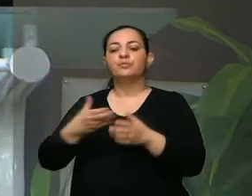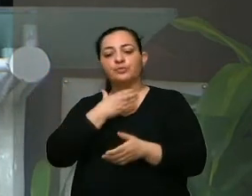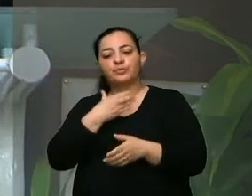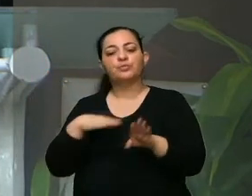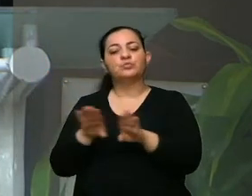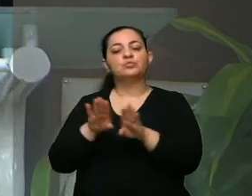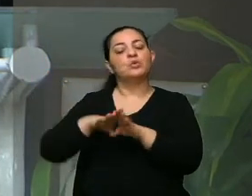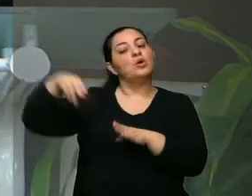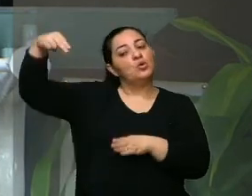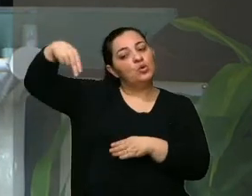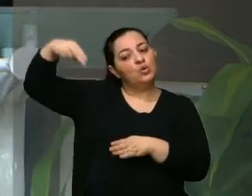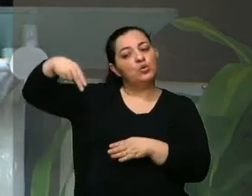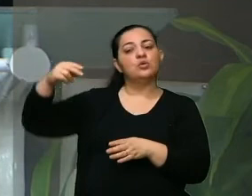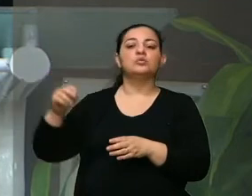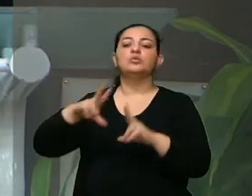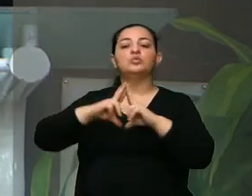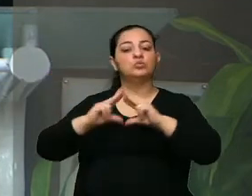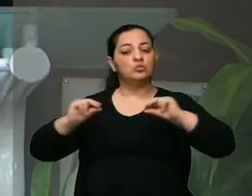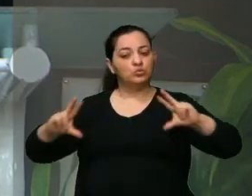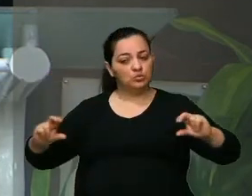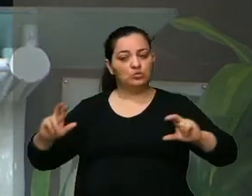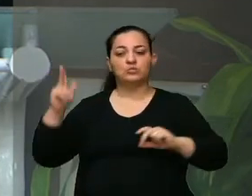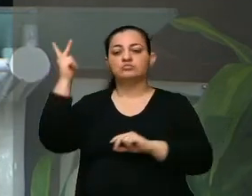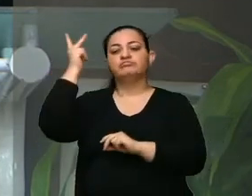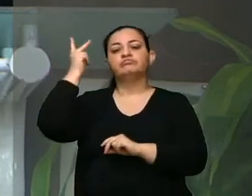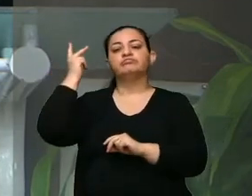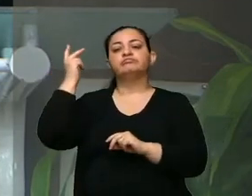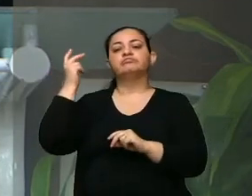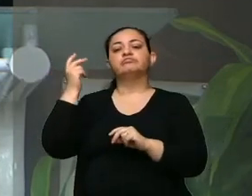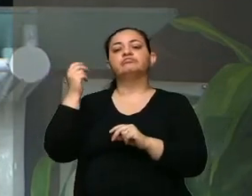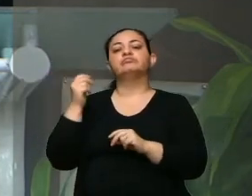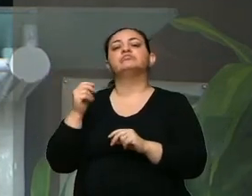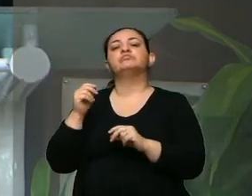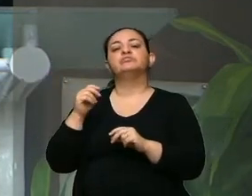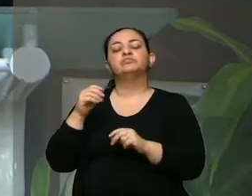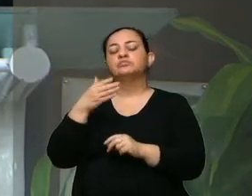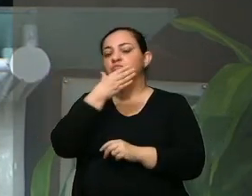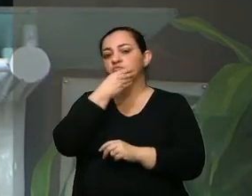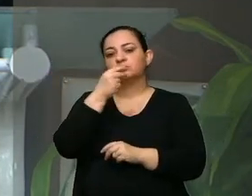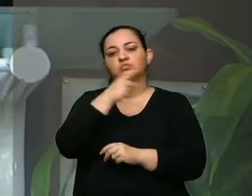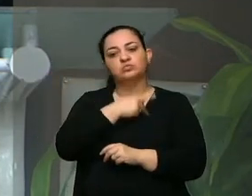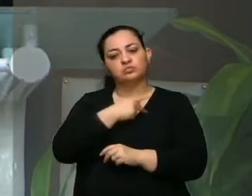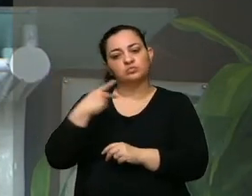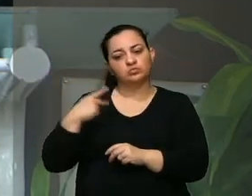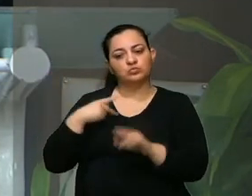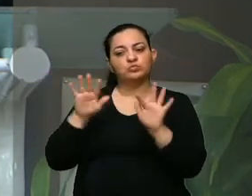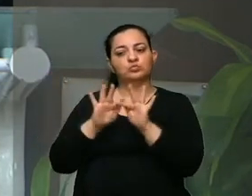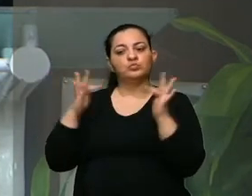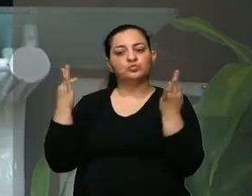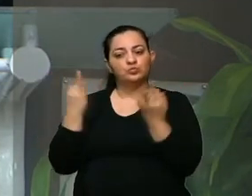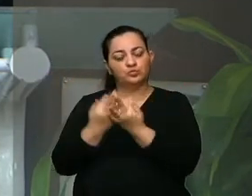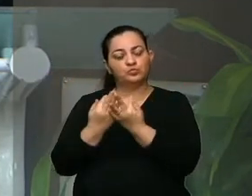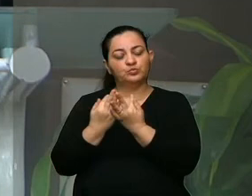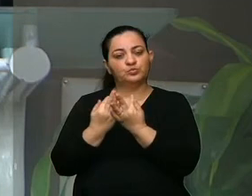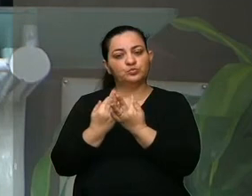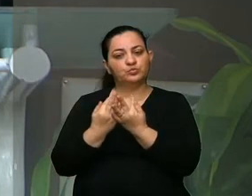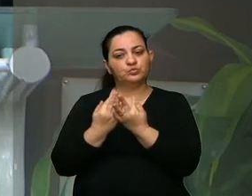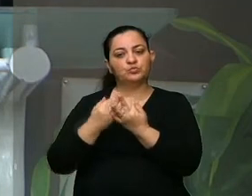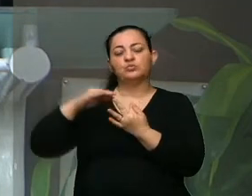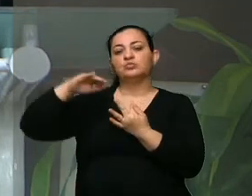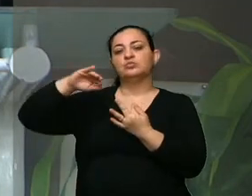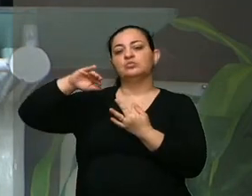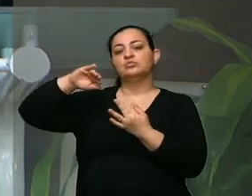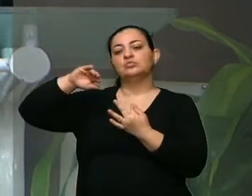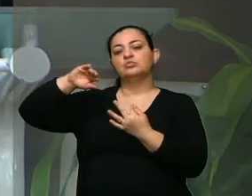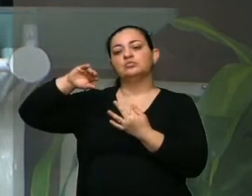josé florianópolis pastor josé ademir e família de são josé